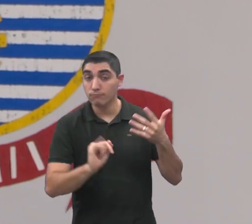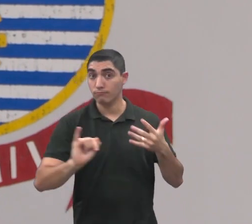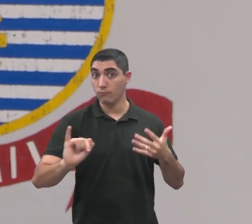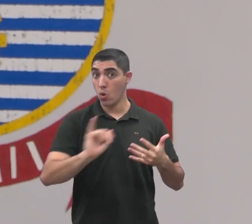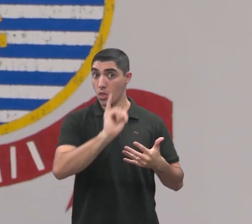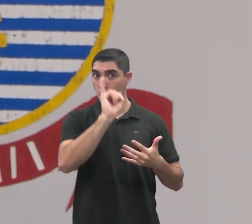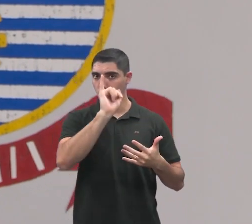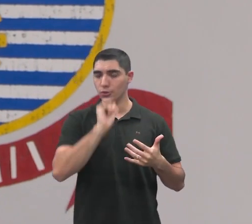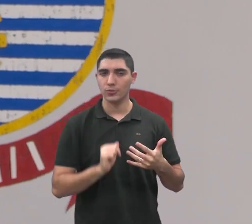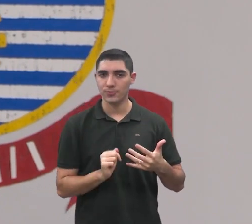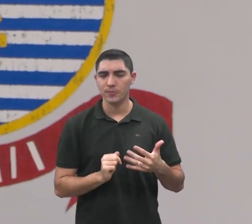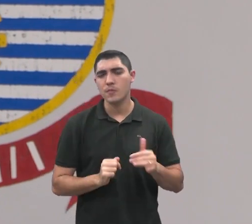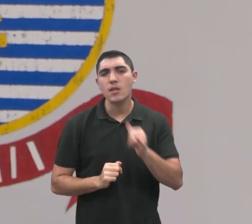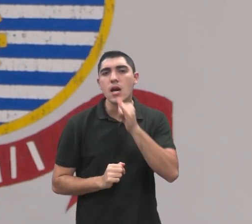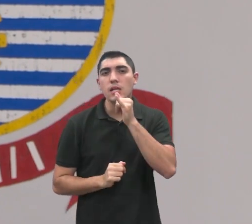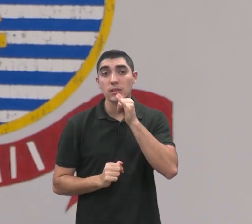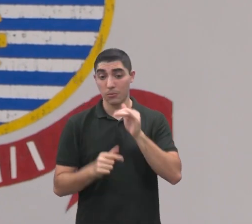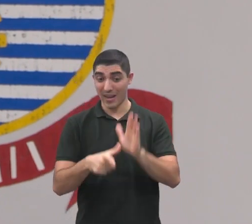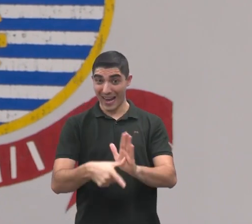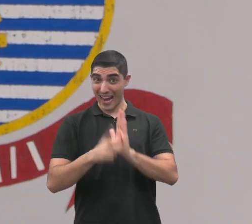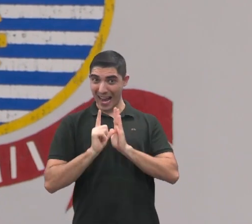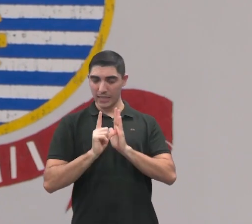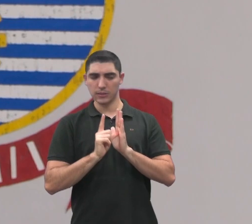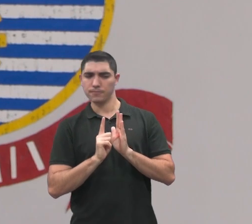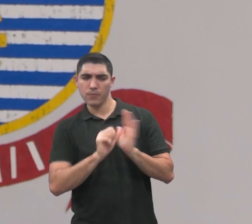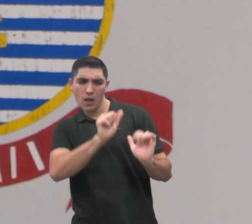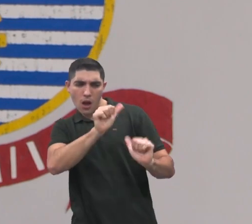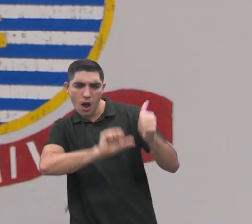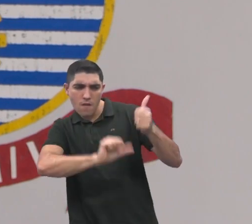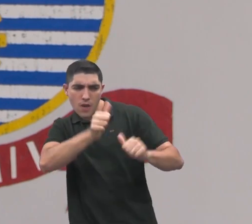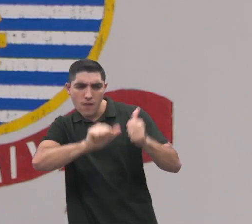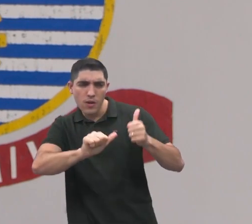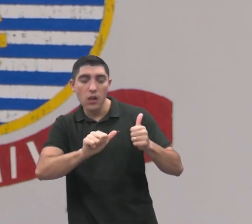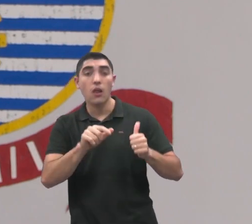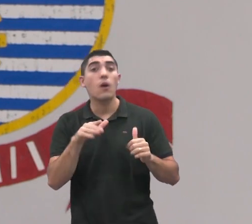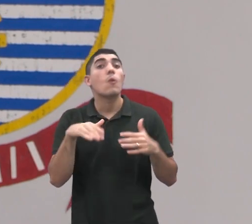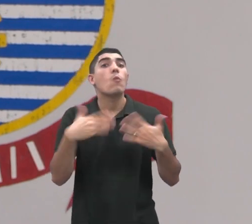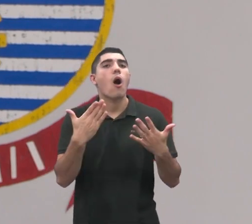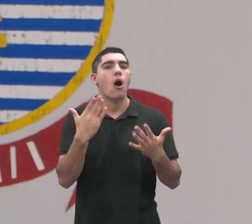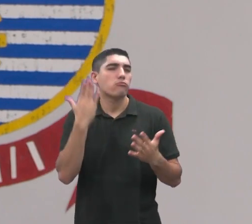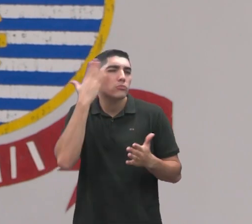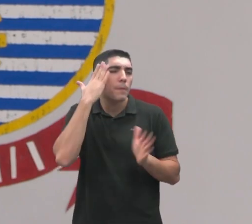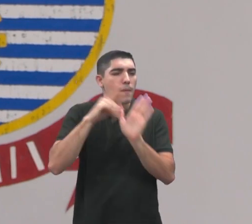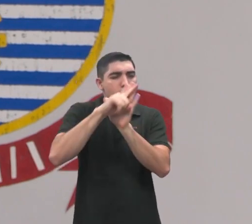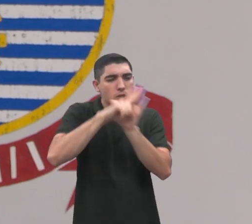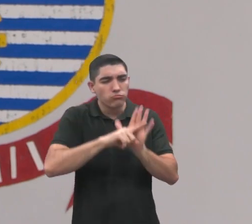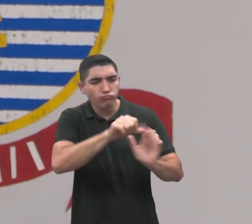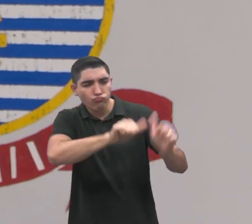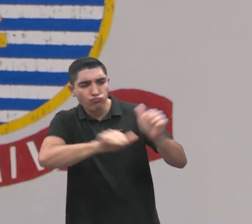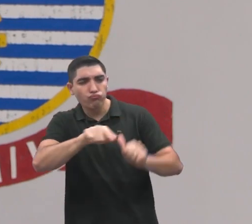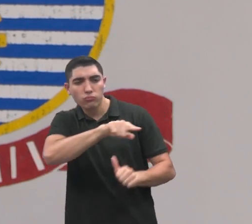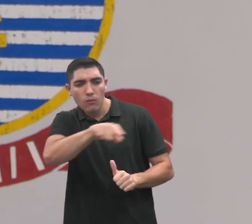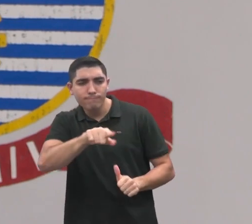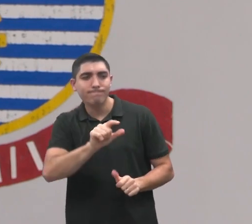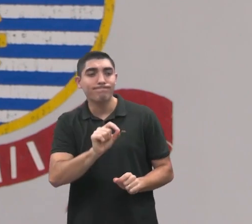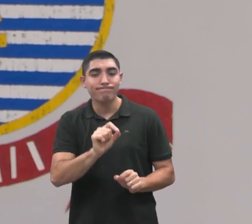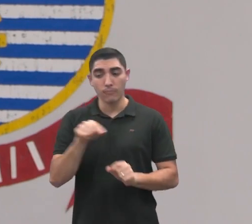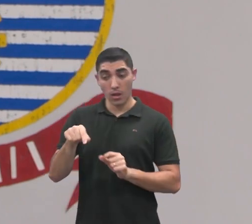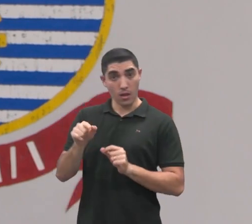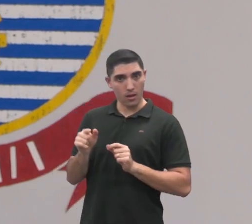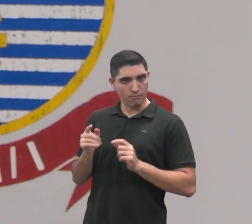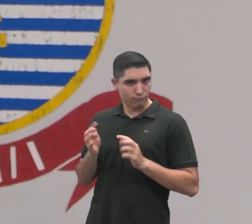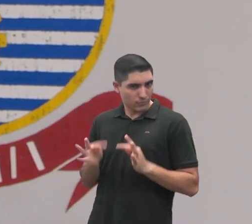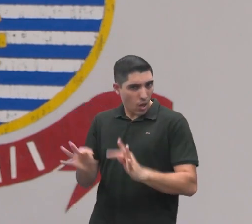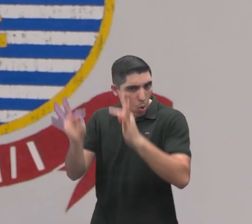fatores preditivos. Ou seja, nós fazemos uma análise grande de dados, né, através de ferramentas